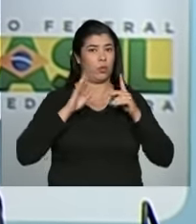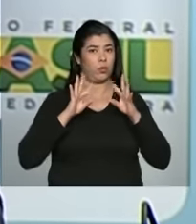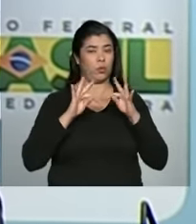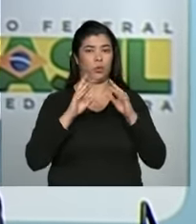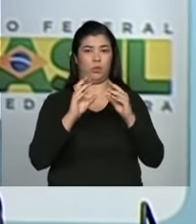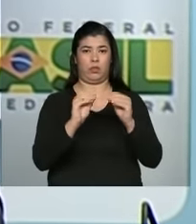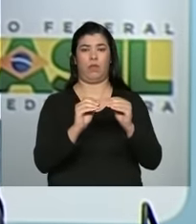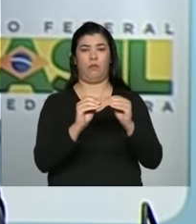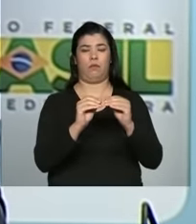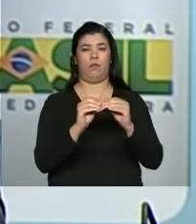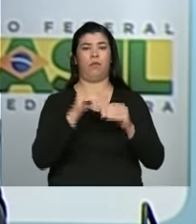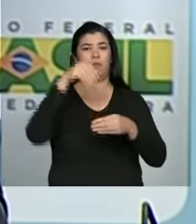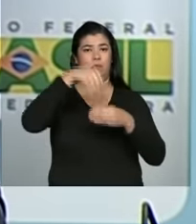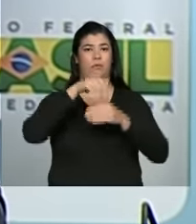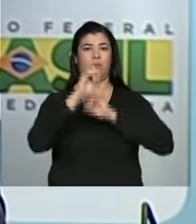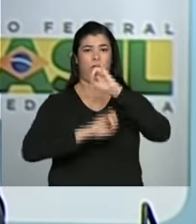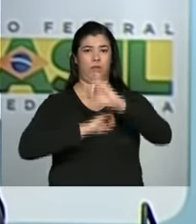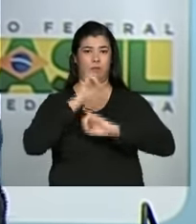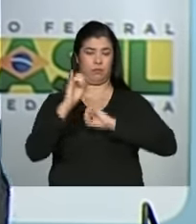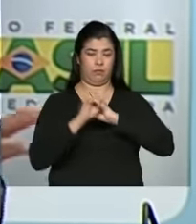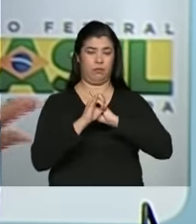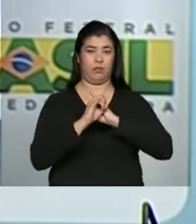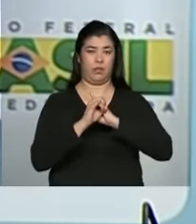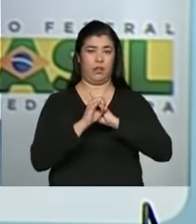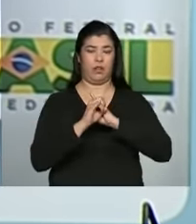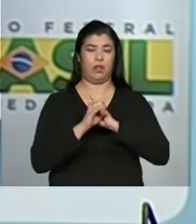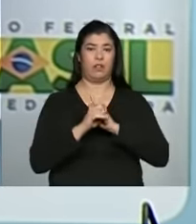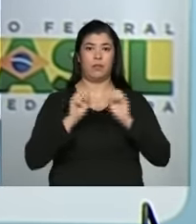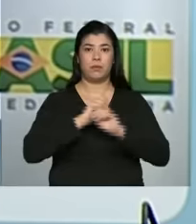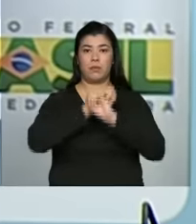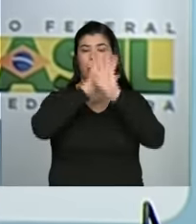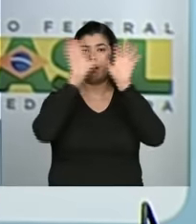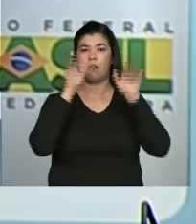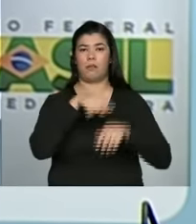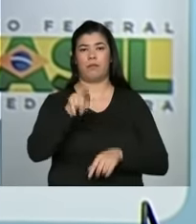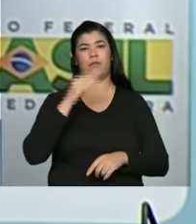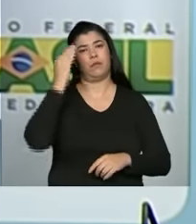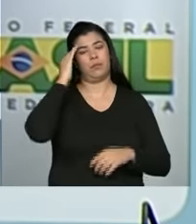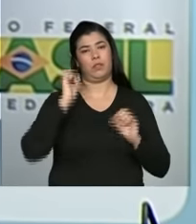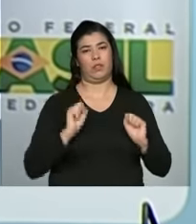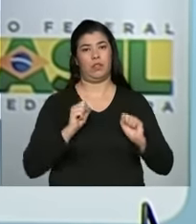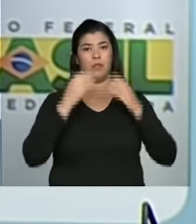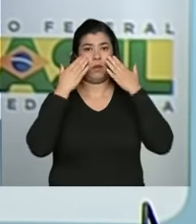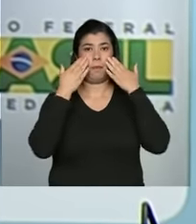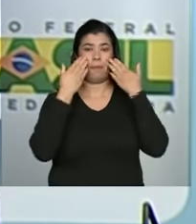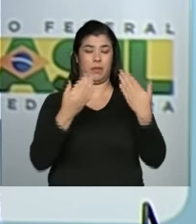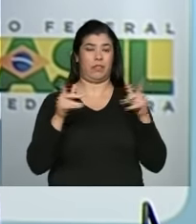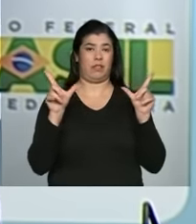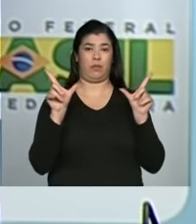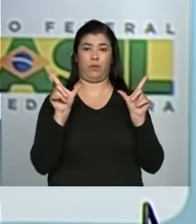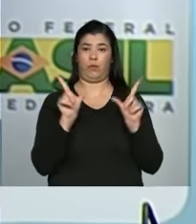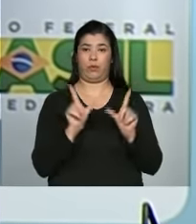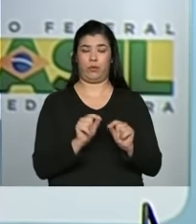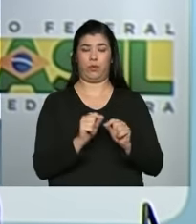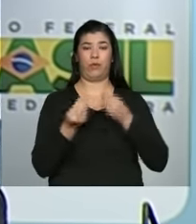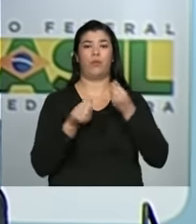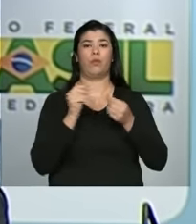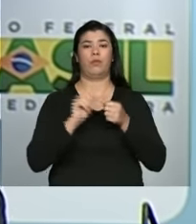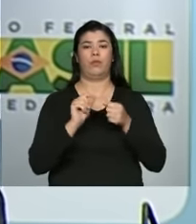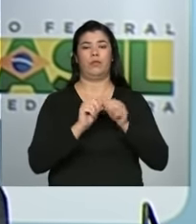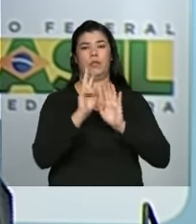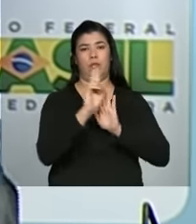internet dando a maior transparência possível o que eu vou fazer aqui é uma apresentação sintética e do relatório